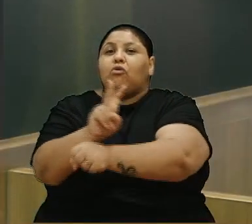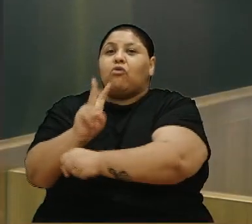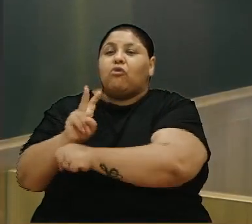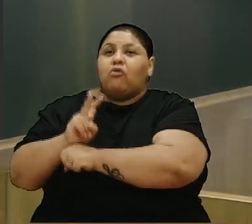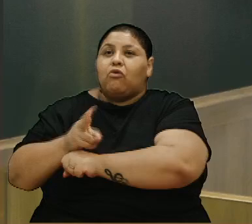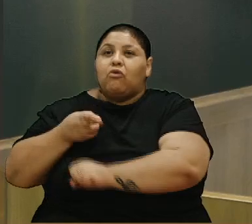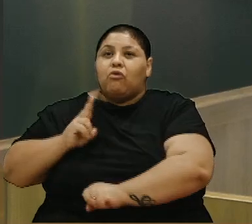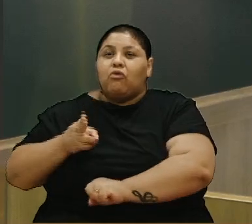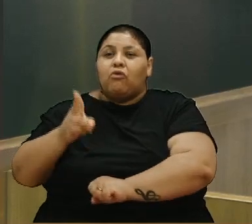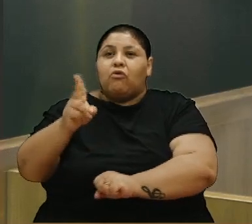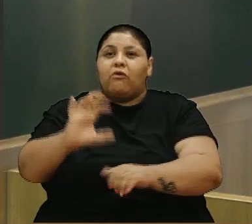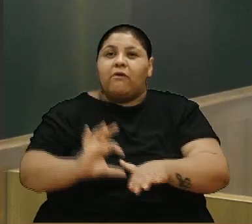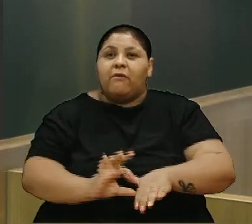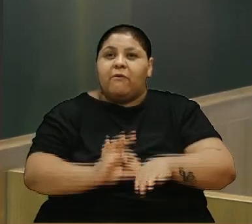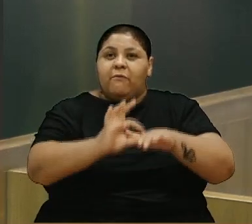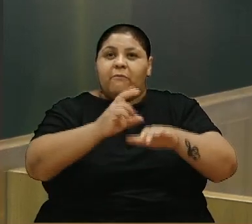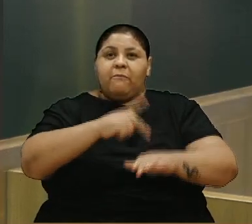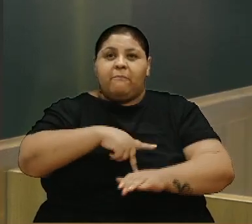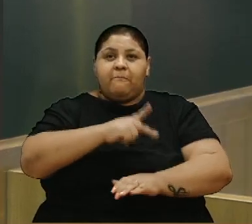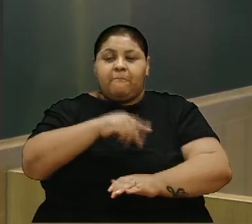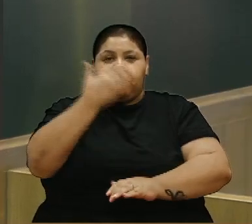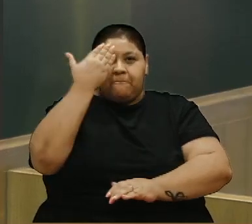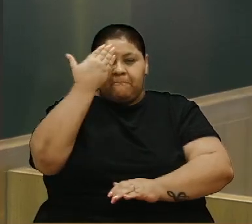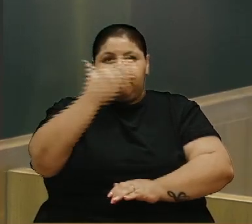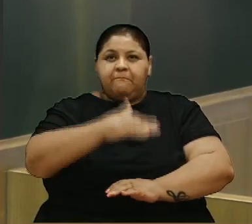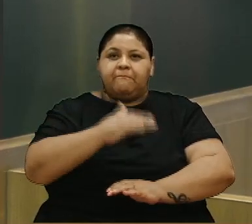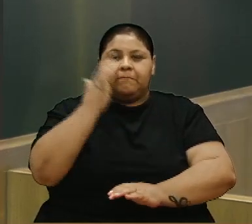líder o vereador Pedro Rodrigues, da tribuna. Obrigado.